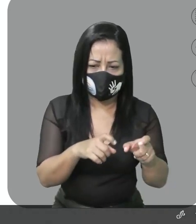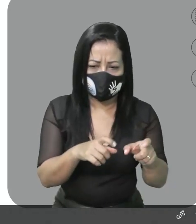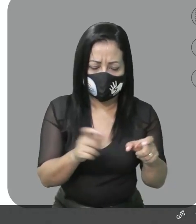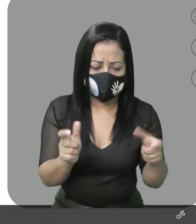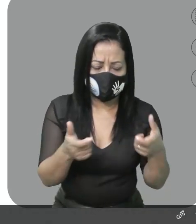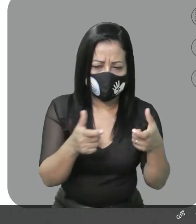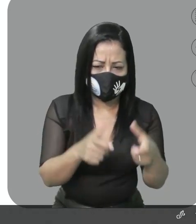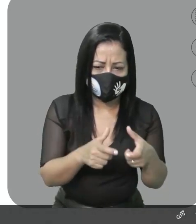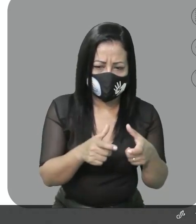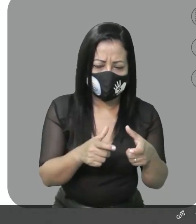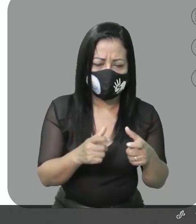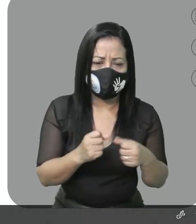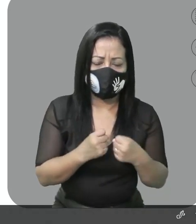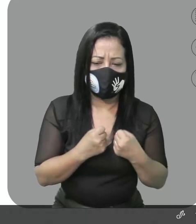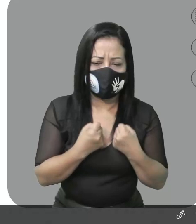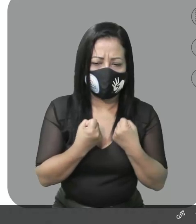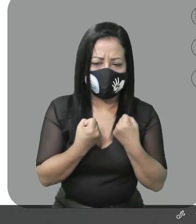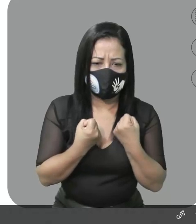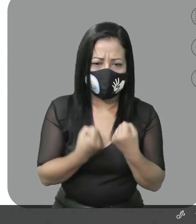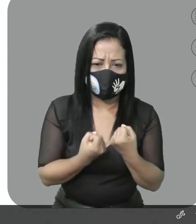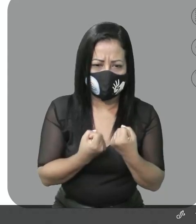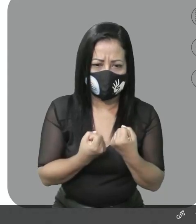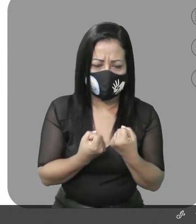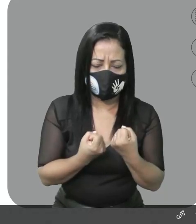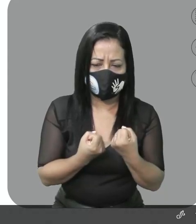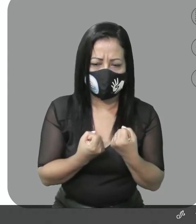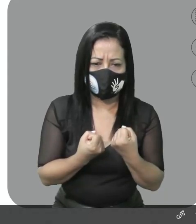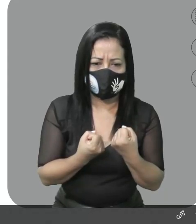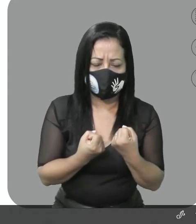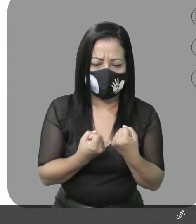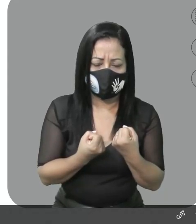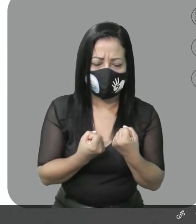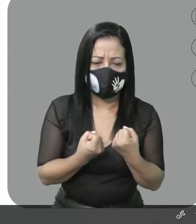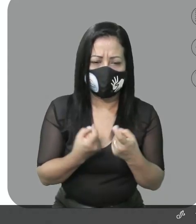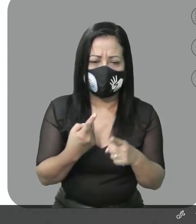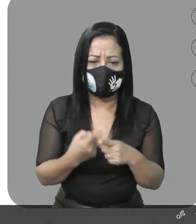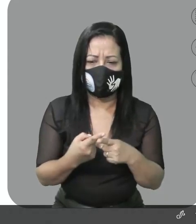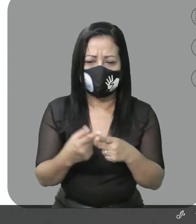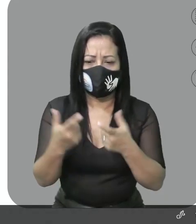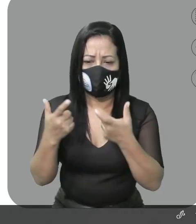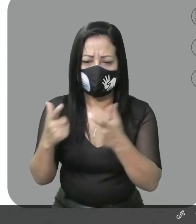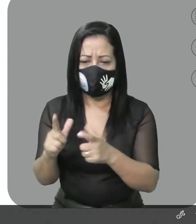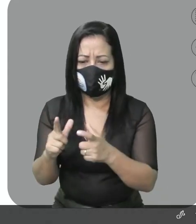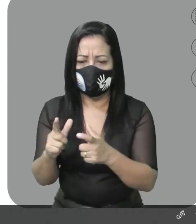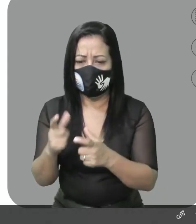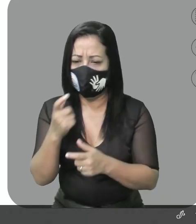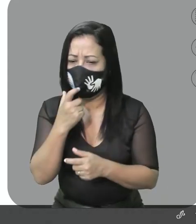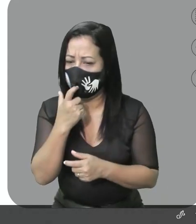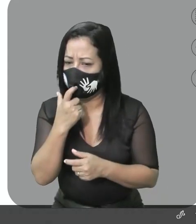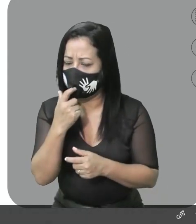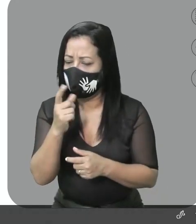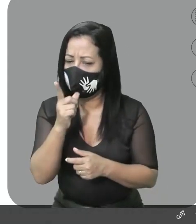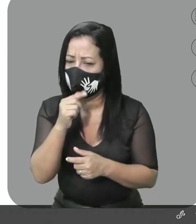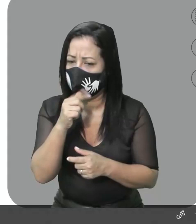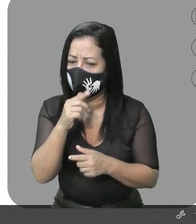das fronteiras, na cidade à beira-mar. Pontos movimentados. Estamos